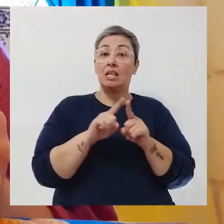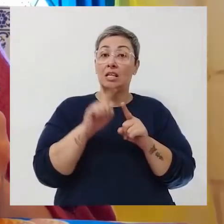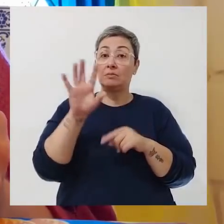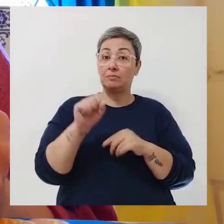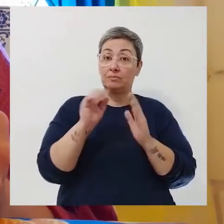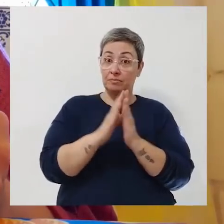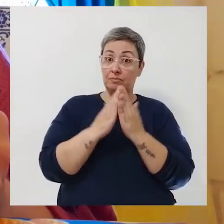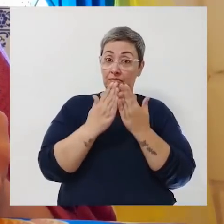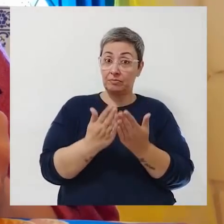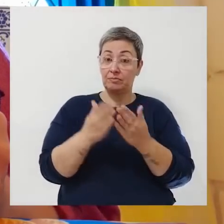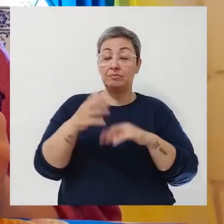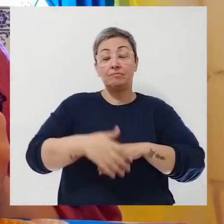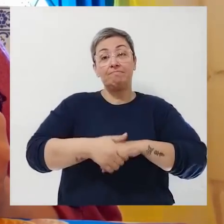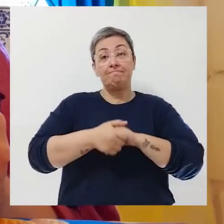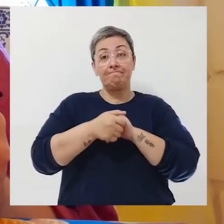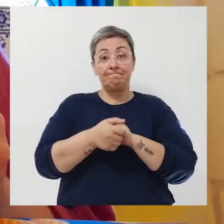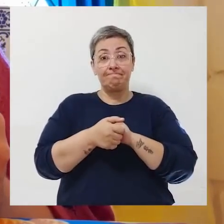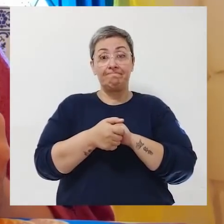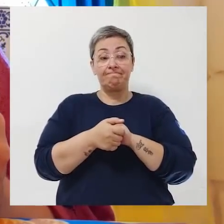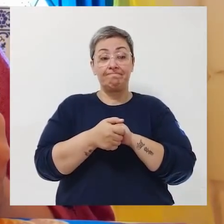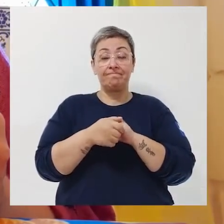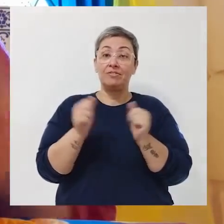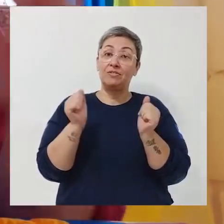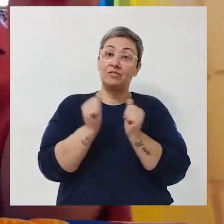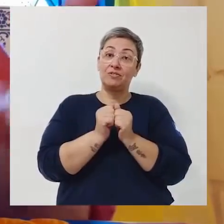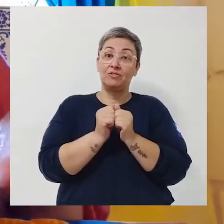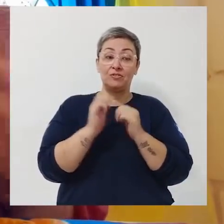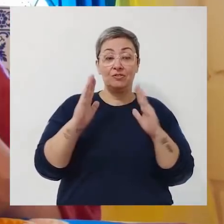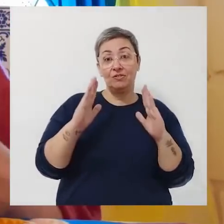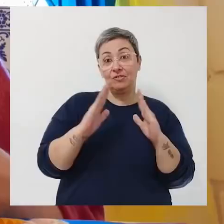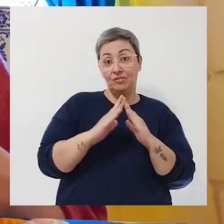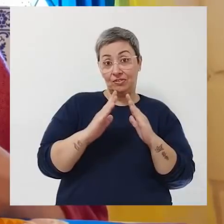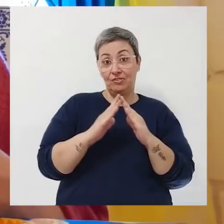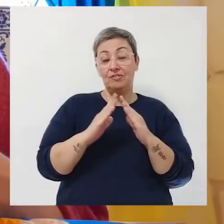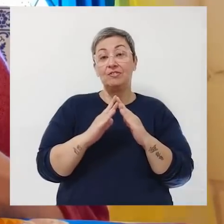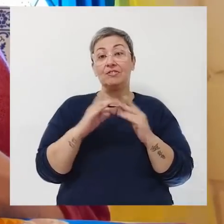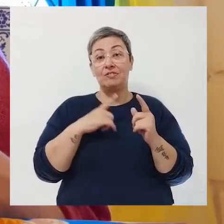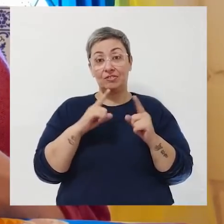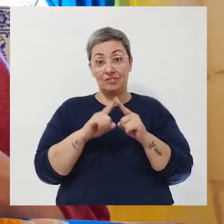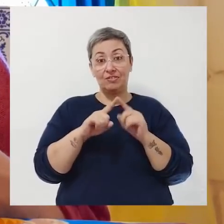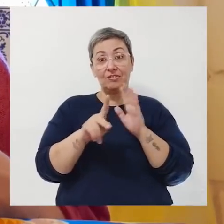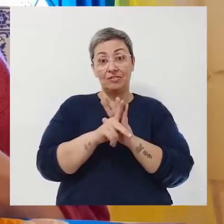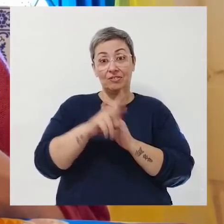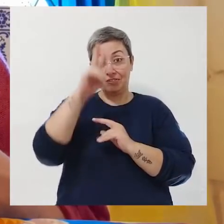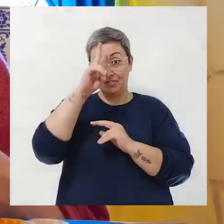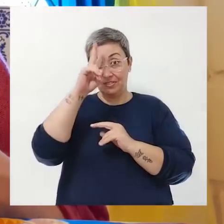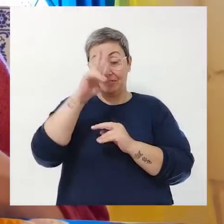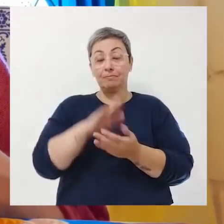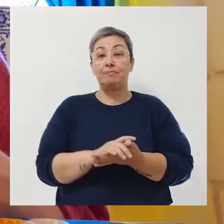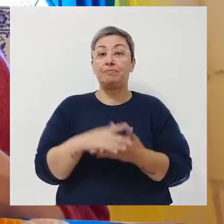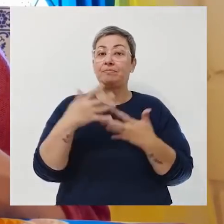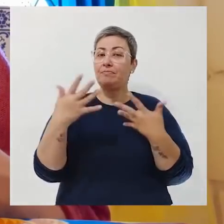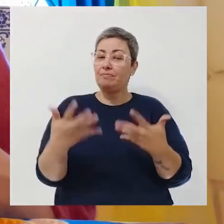colheu o livro, deu a mãozinha para mim e nós viemos para cá, para a nossa Casa das